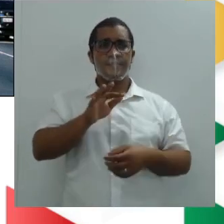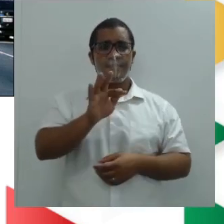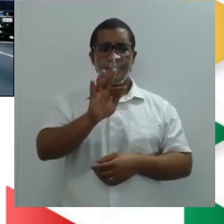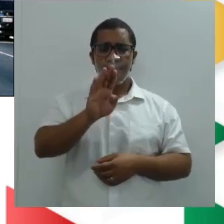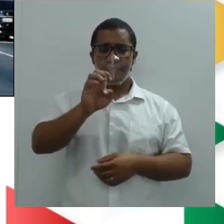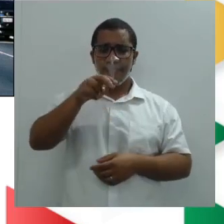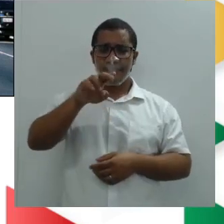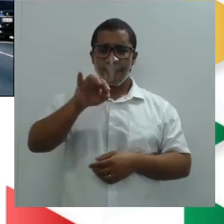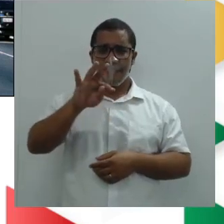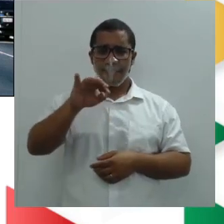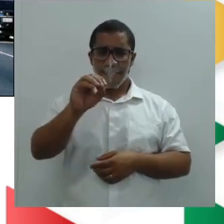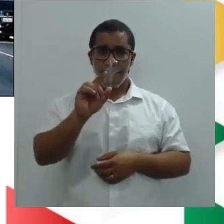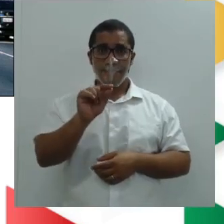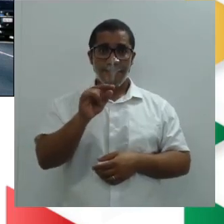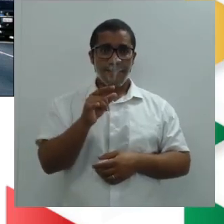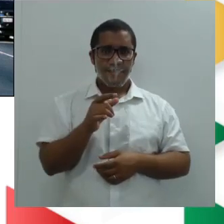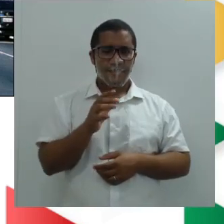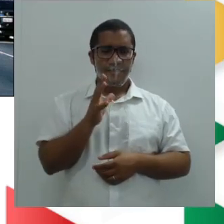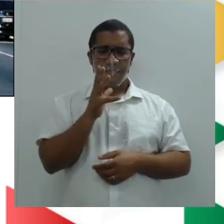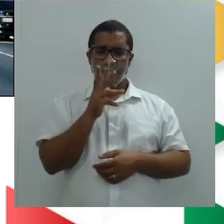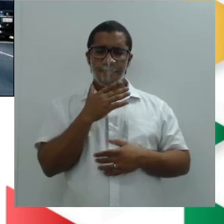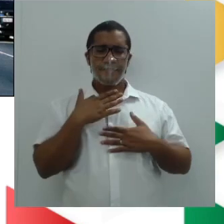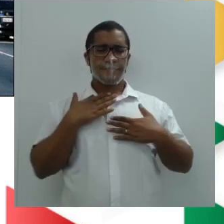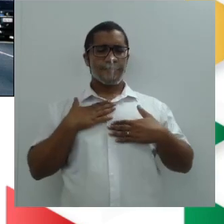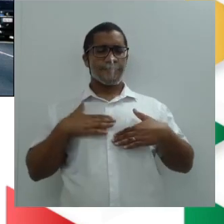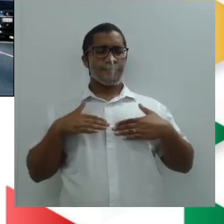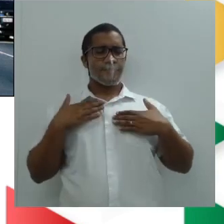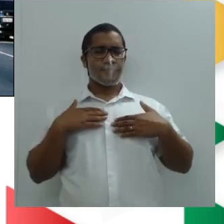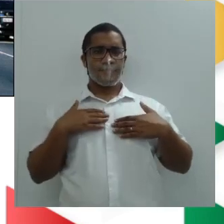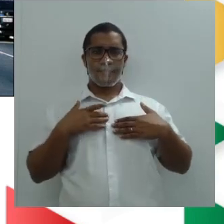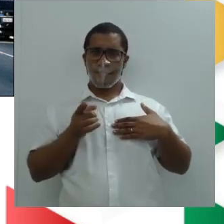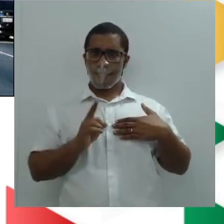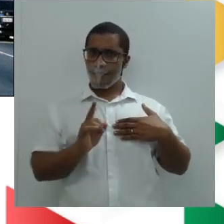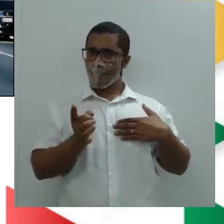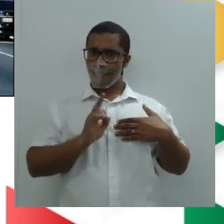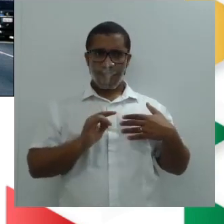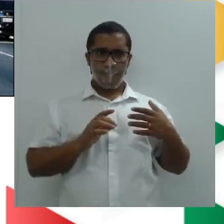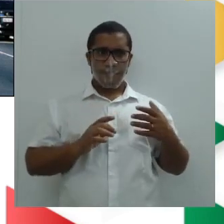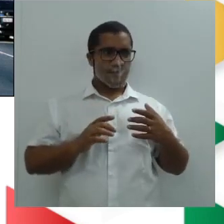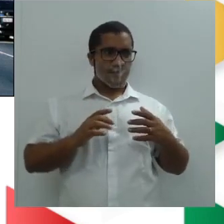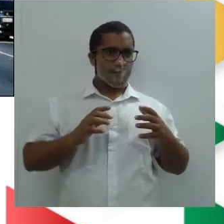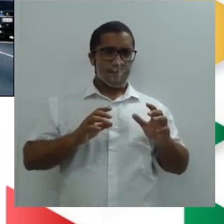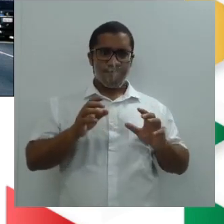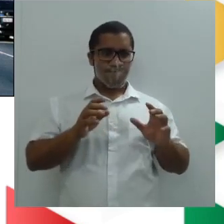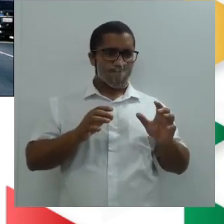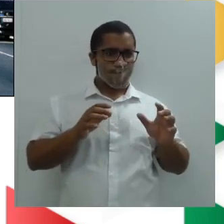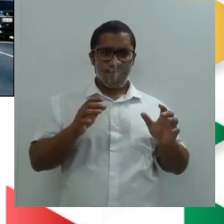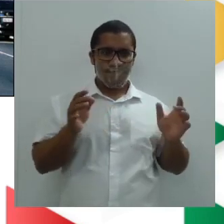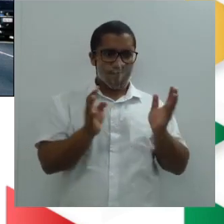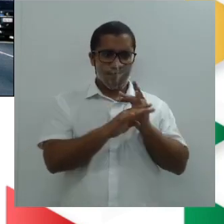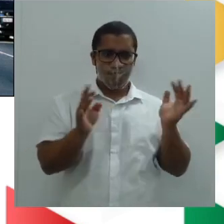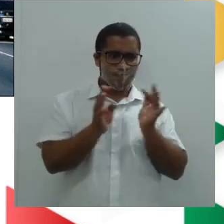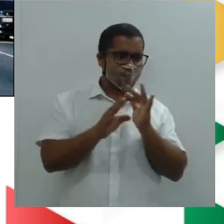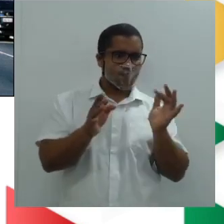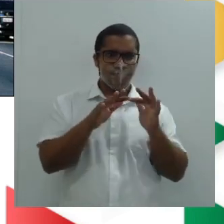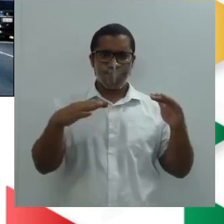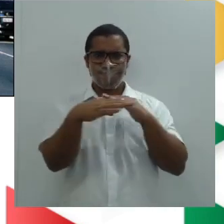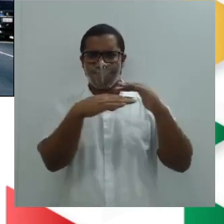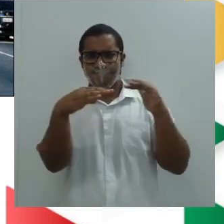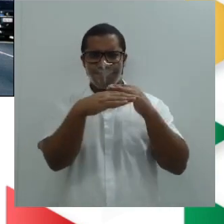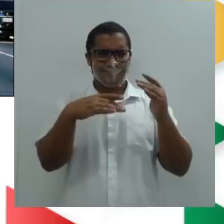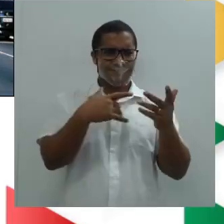vida frenético? É aquele ritmo de vida agitado, né? Do nosso dia a dia, o corre-corre, não é? Se